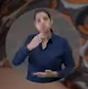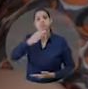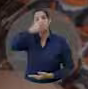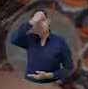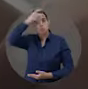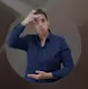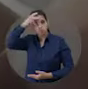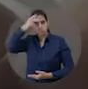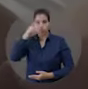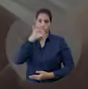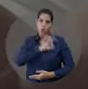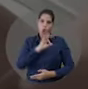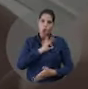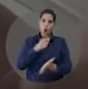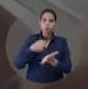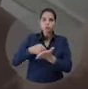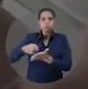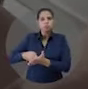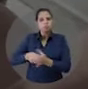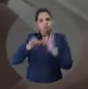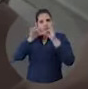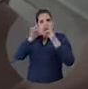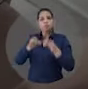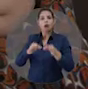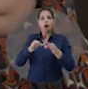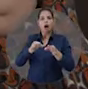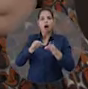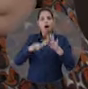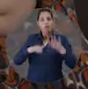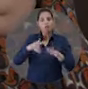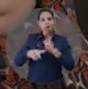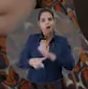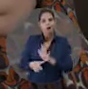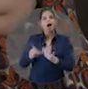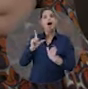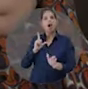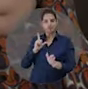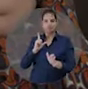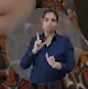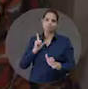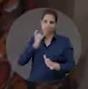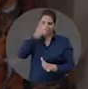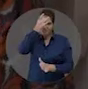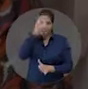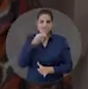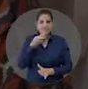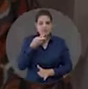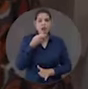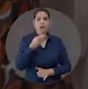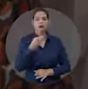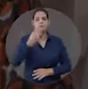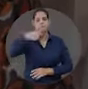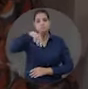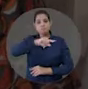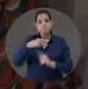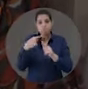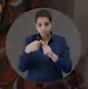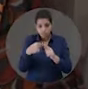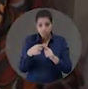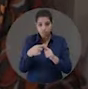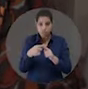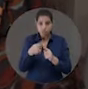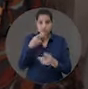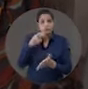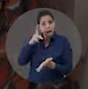o servidor. Nosso salário, rigorosamente em dia, às vezes até antecipado. É fácil você falar, porque você